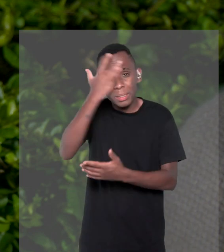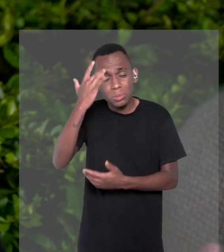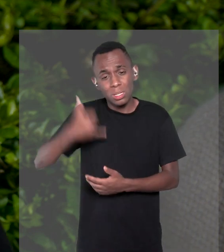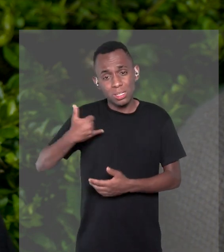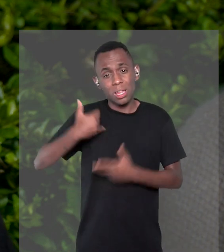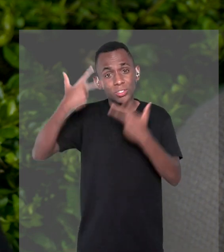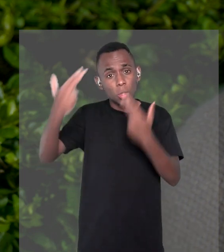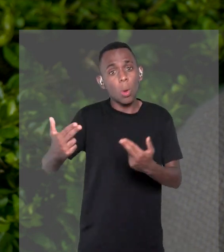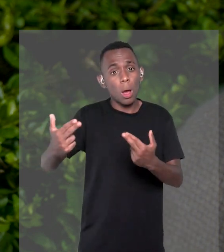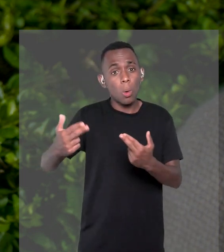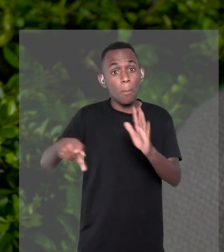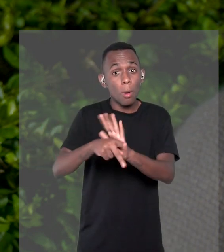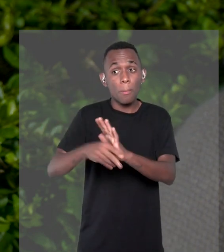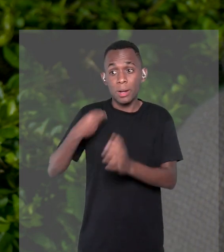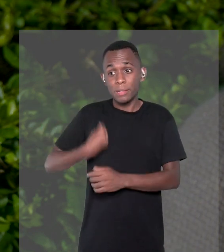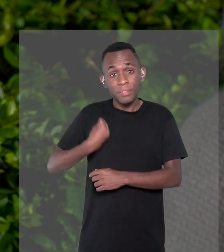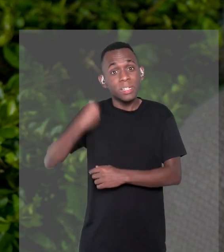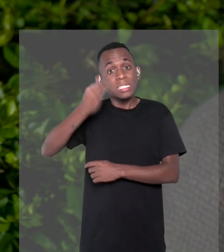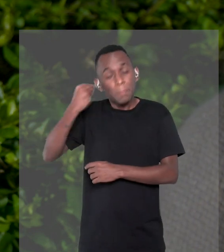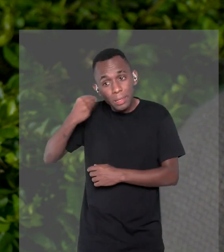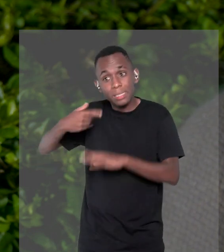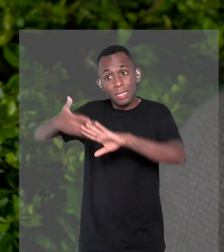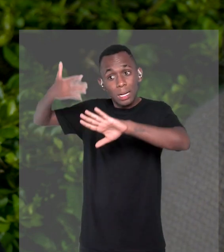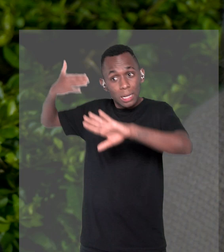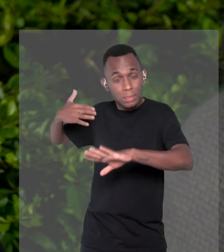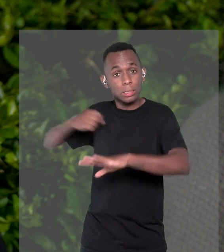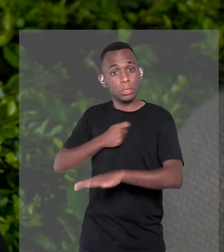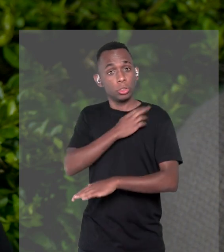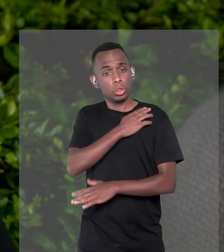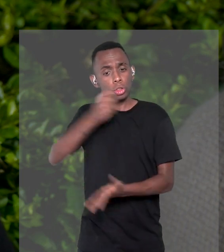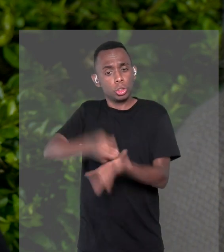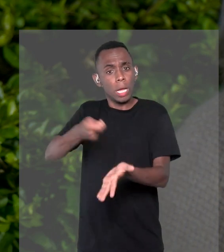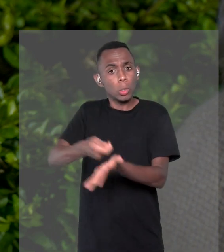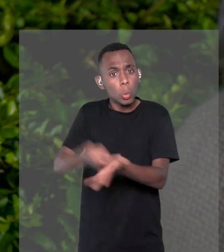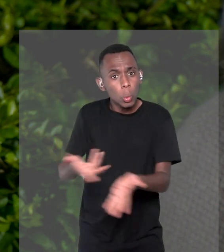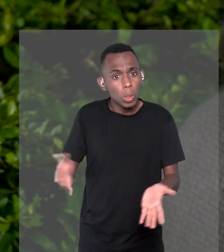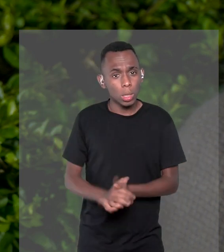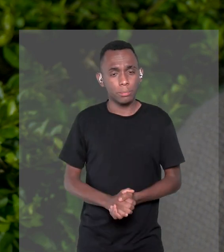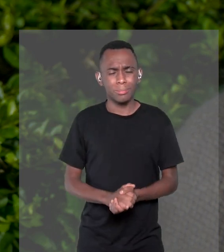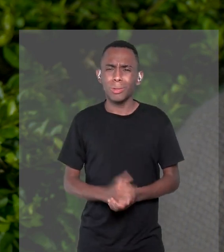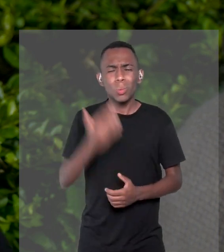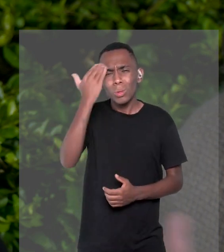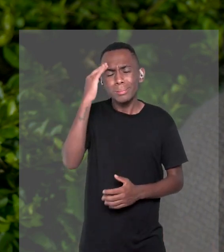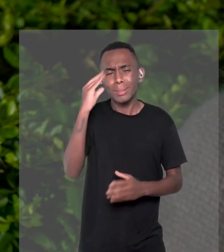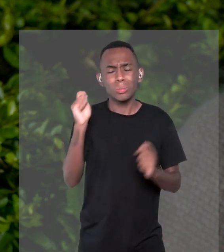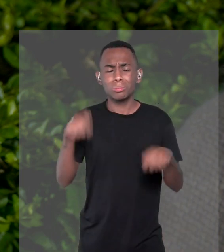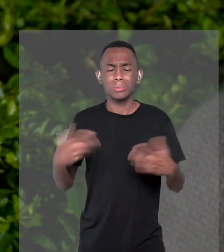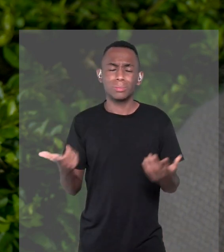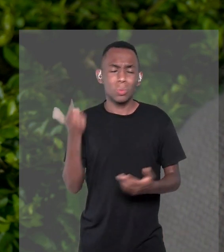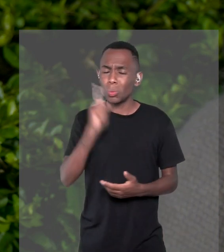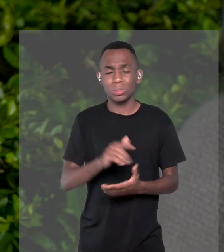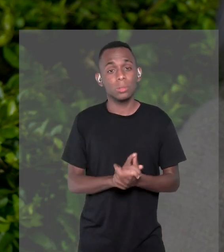e quem fez isso é brasileiro como eu. É um brasileiro que pode ter a minha idade, que viveu, portanto, os horrores